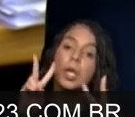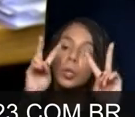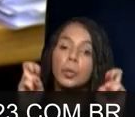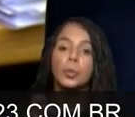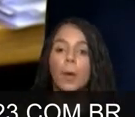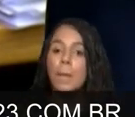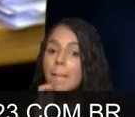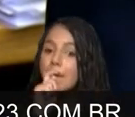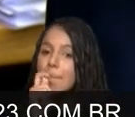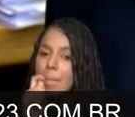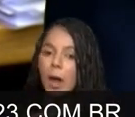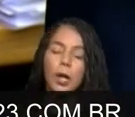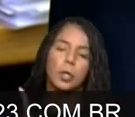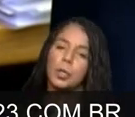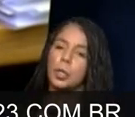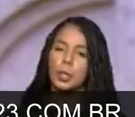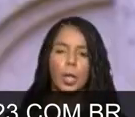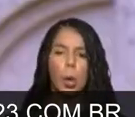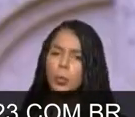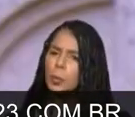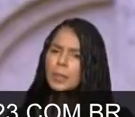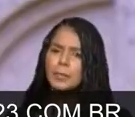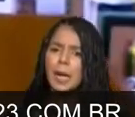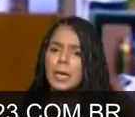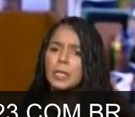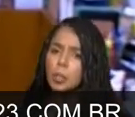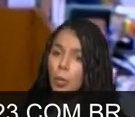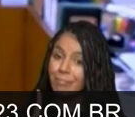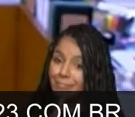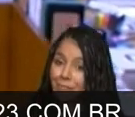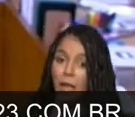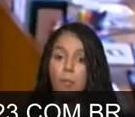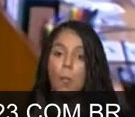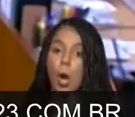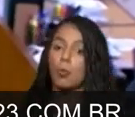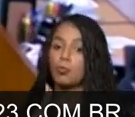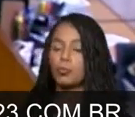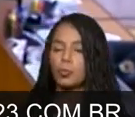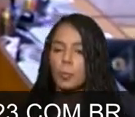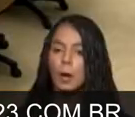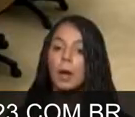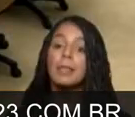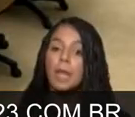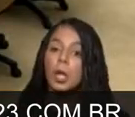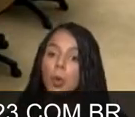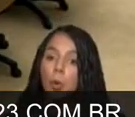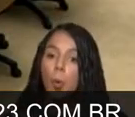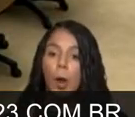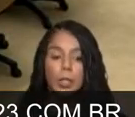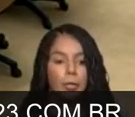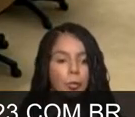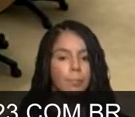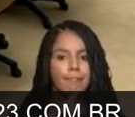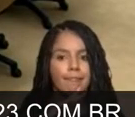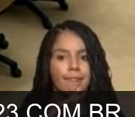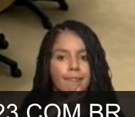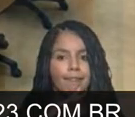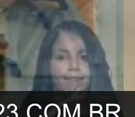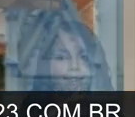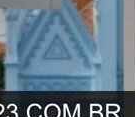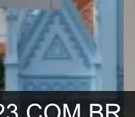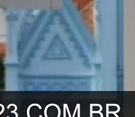e não criminaliza a posse para consumo pessoal, desde que dentro de uma quantidade mínima a ser estipulada pela